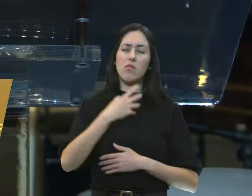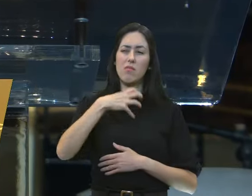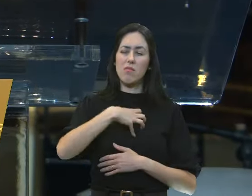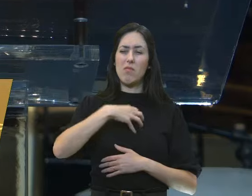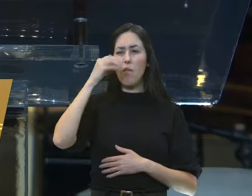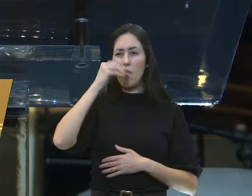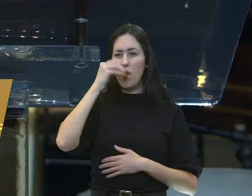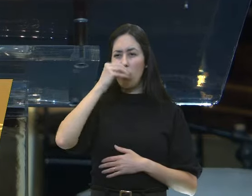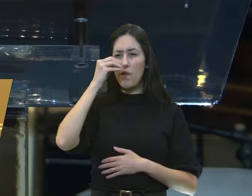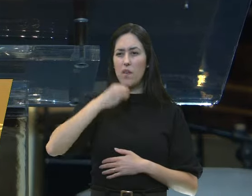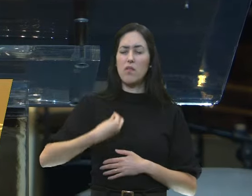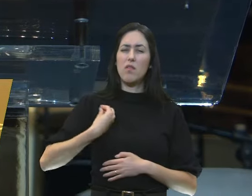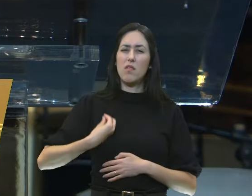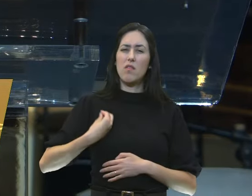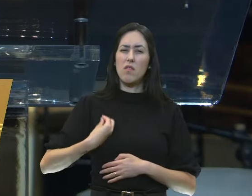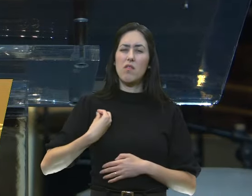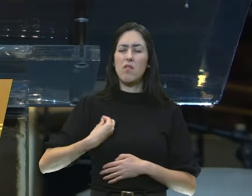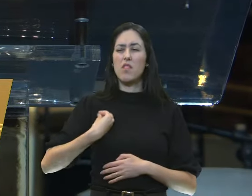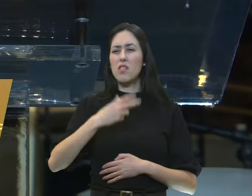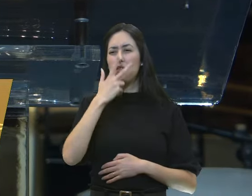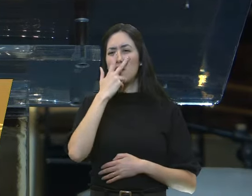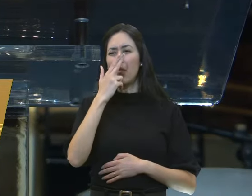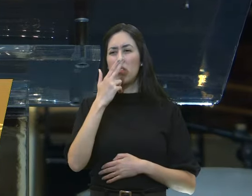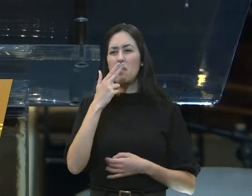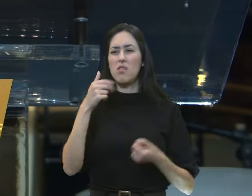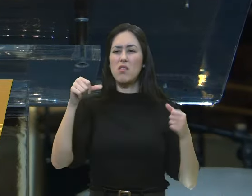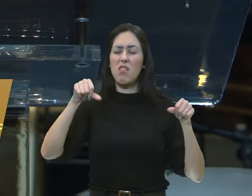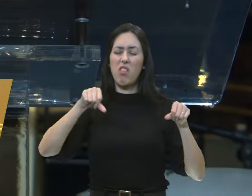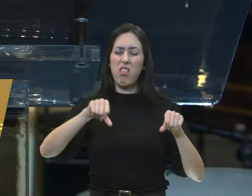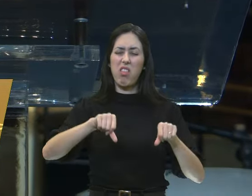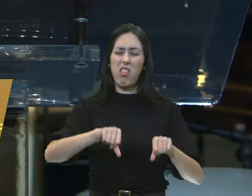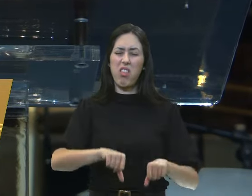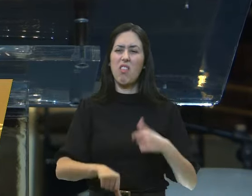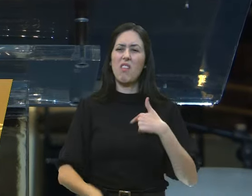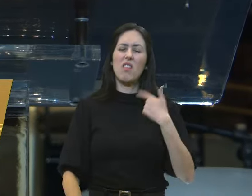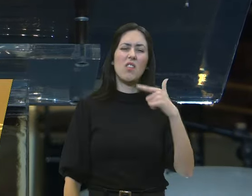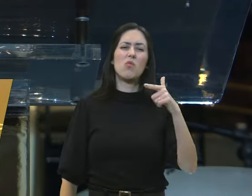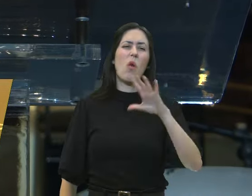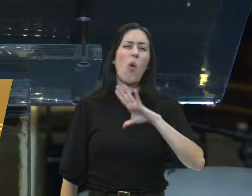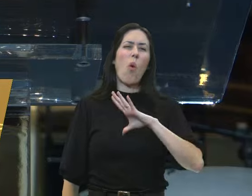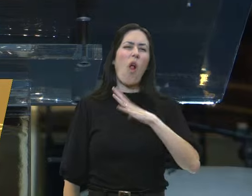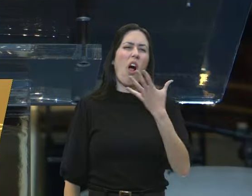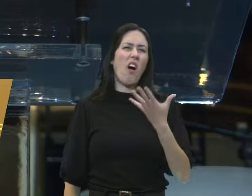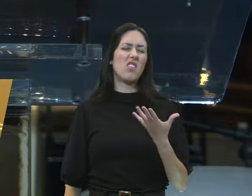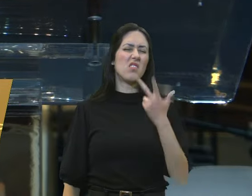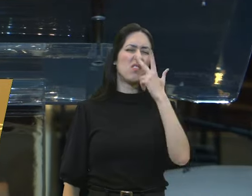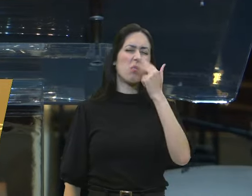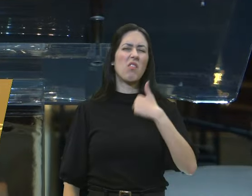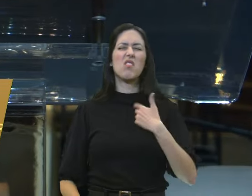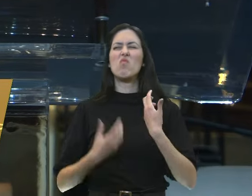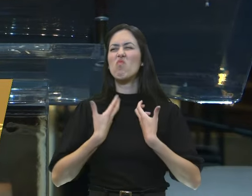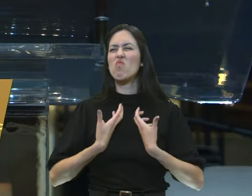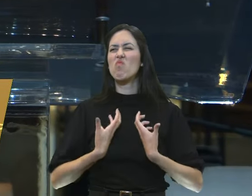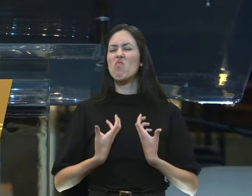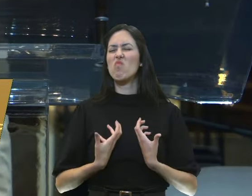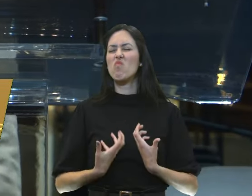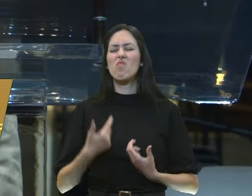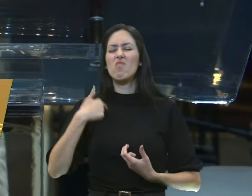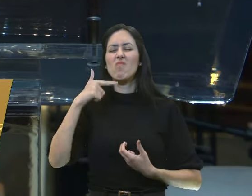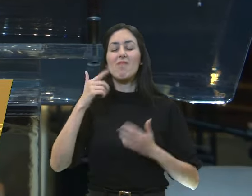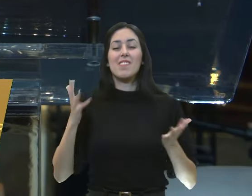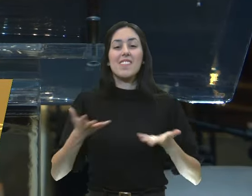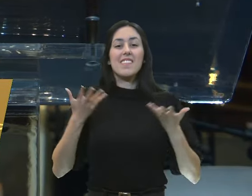da vida nos paralisam. A gente não tem coragem, a gente não está mais com ânimo para nada. Você já se